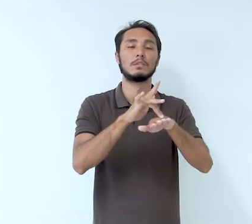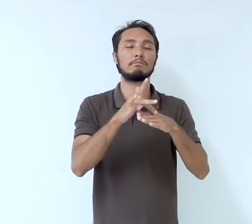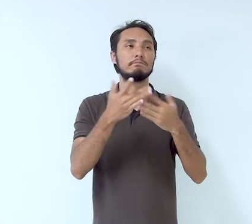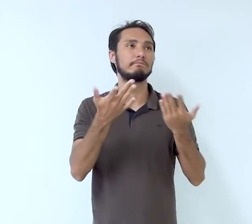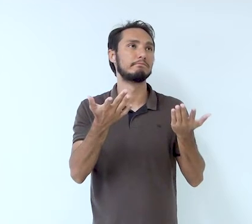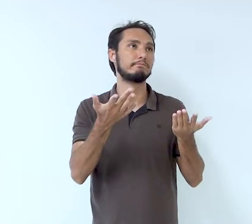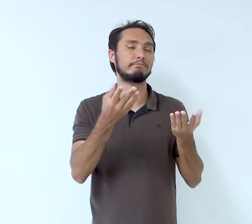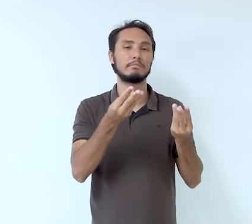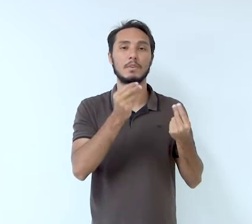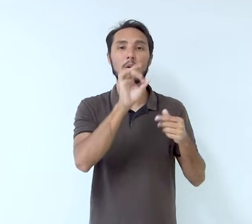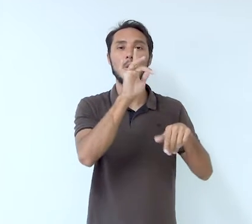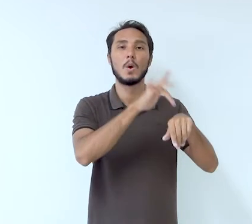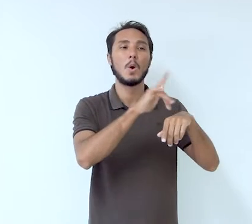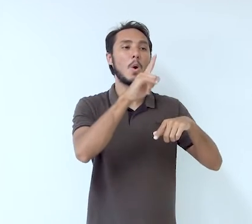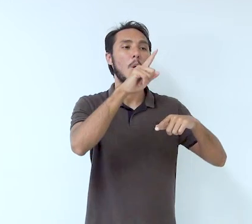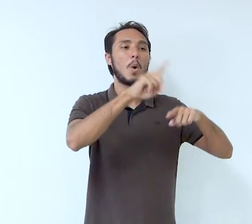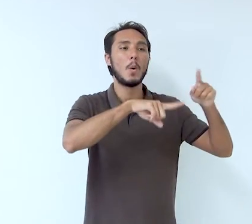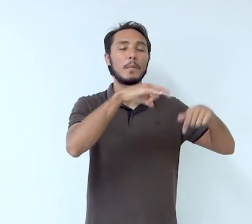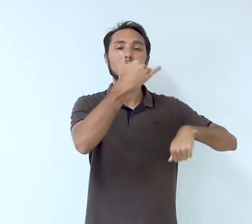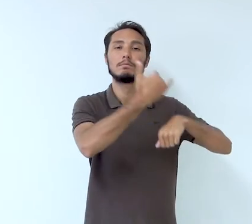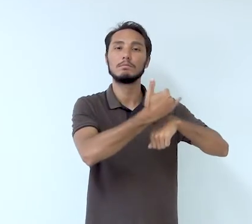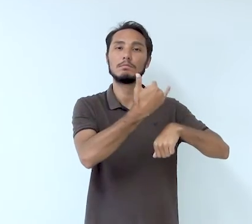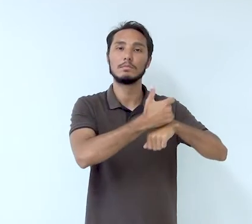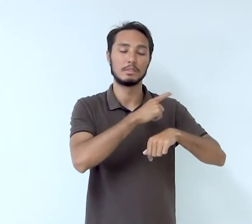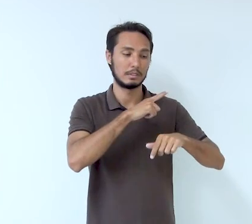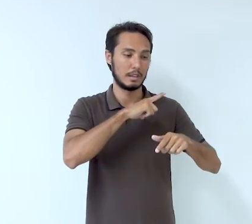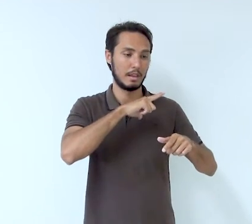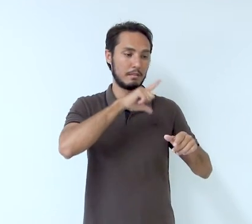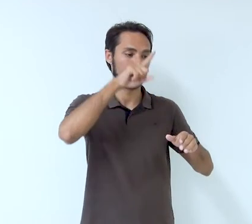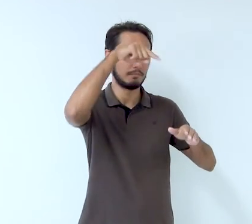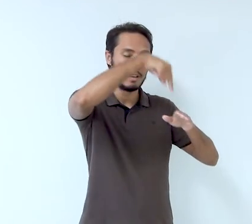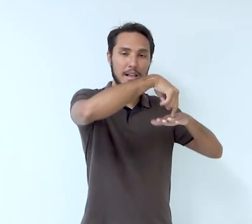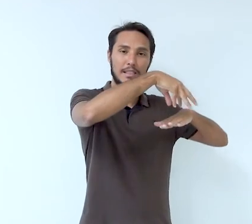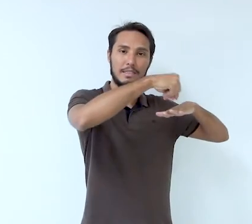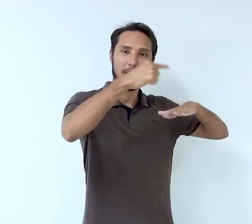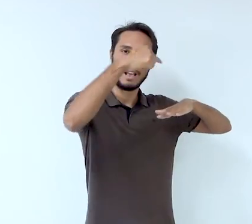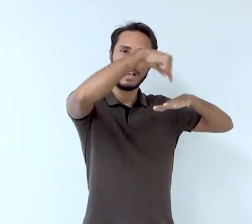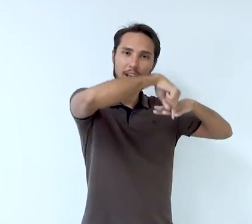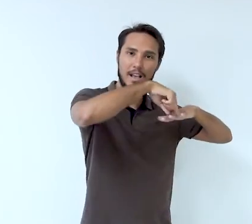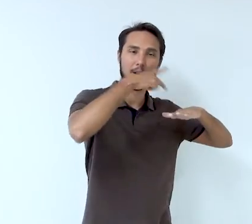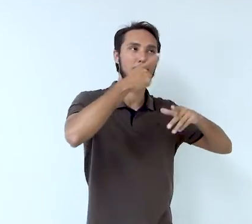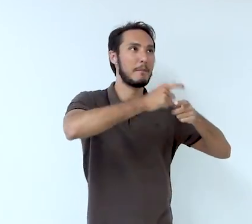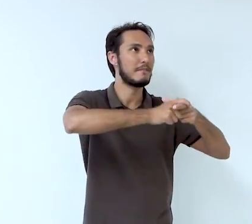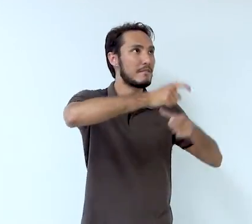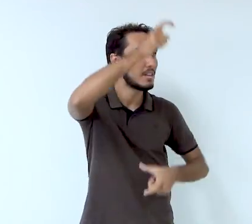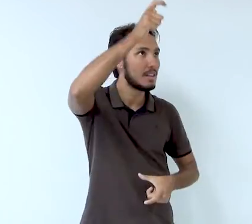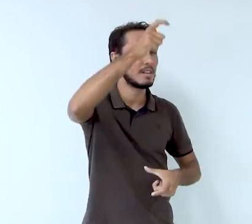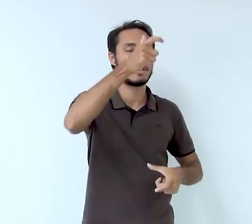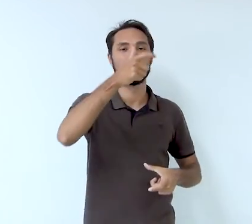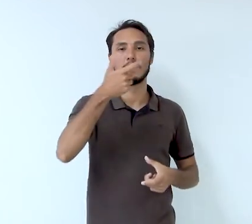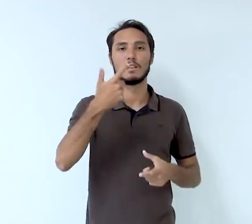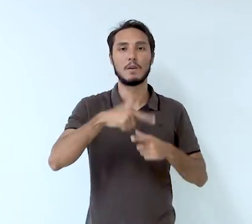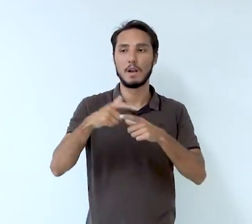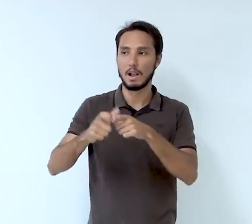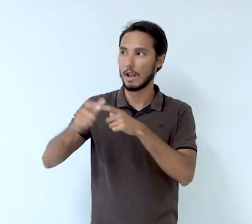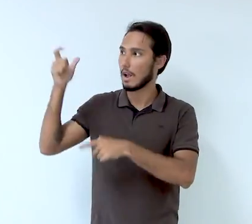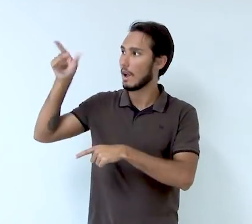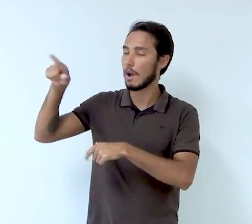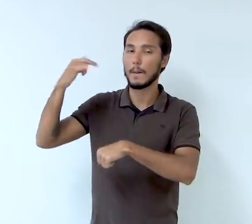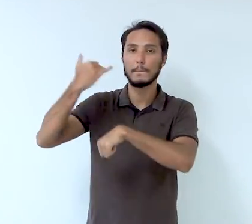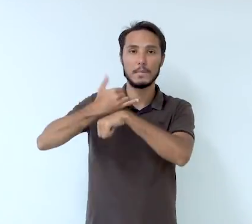tocar em objetos metálicos que estejam aterrados, né, uma viga, um